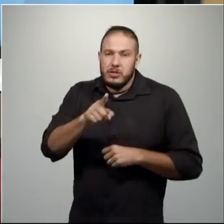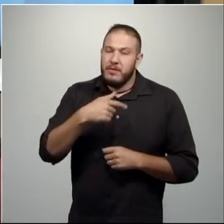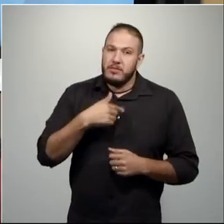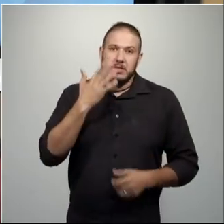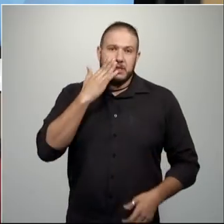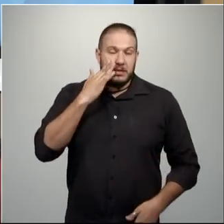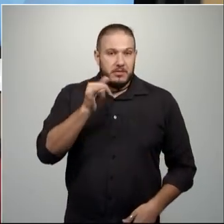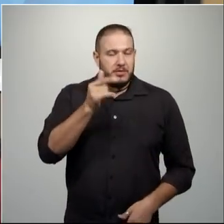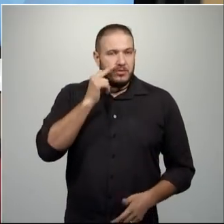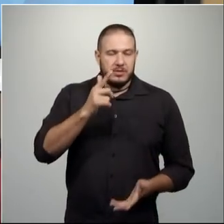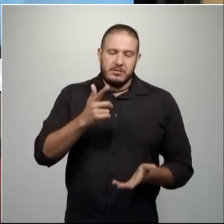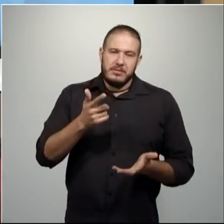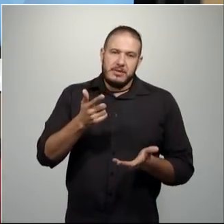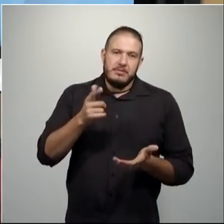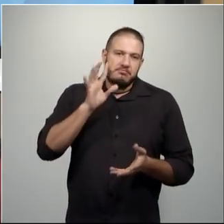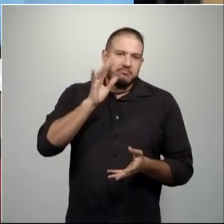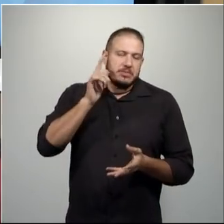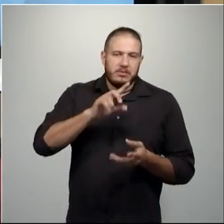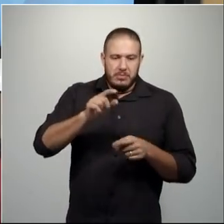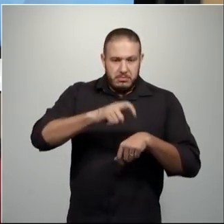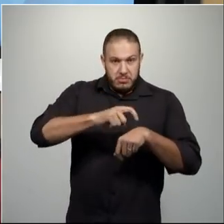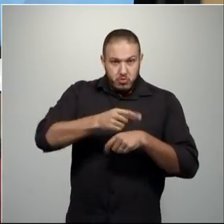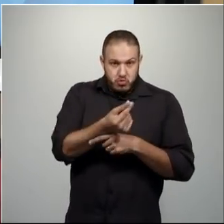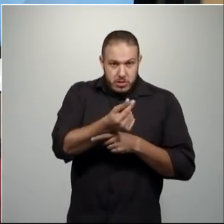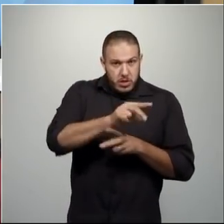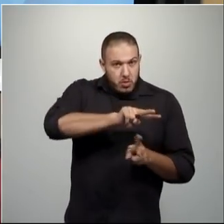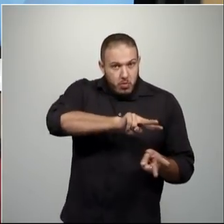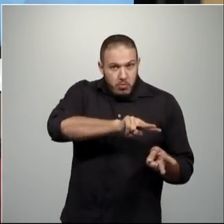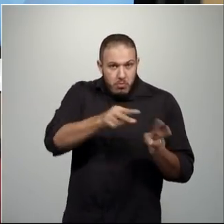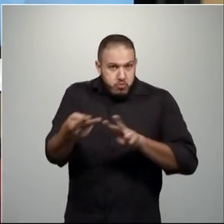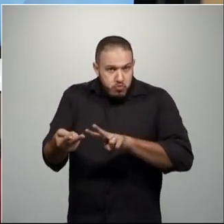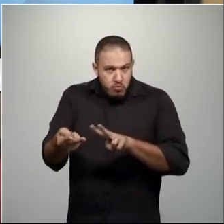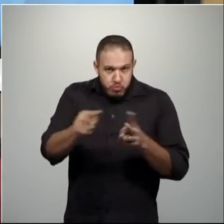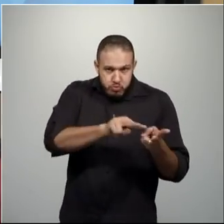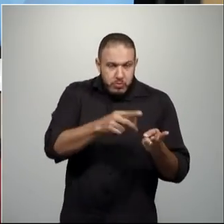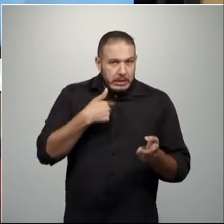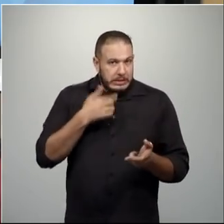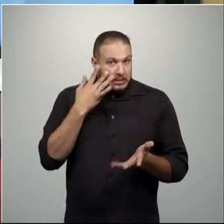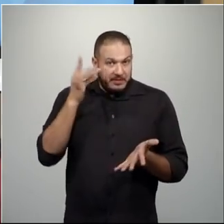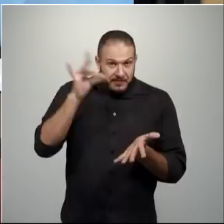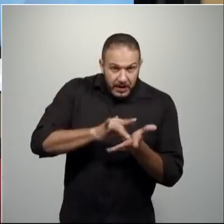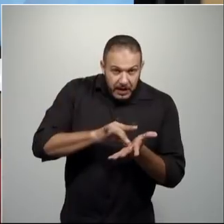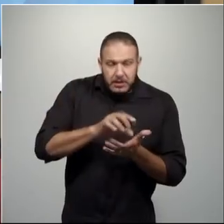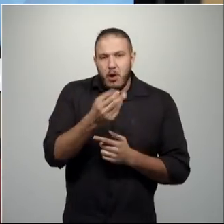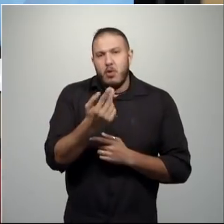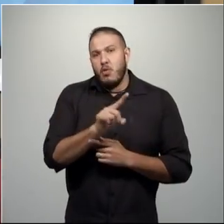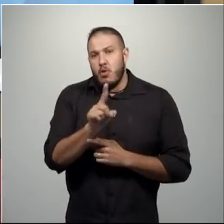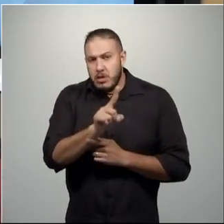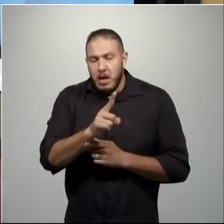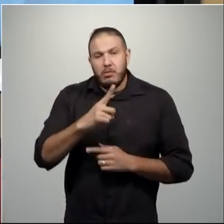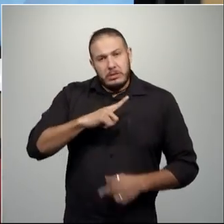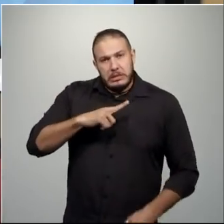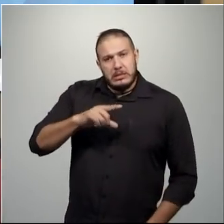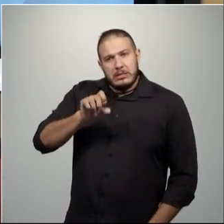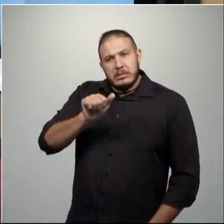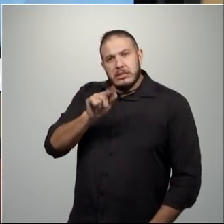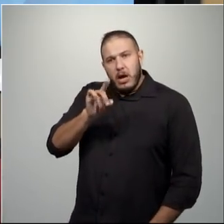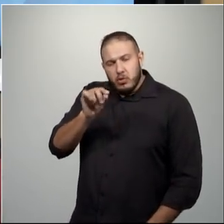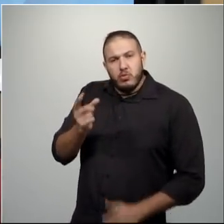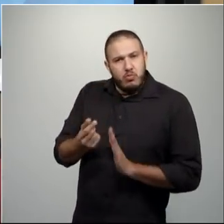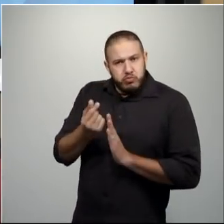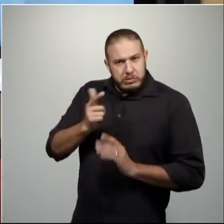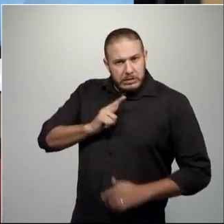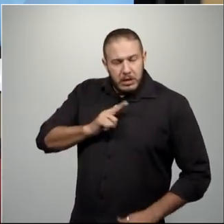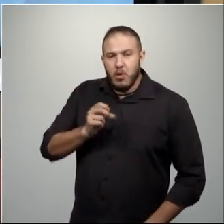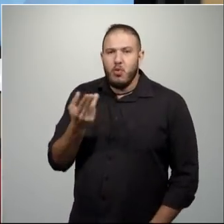traduzir se você se uma transação que aconteceu ela é válida ou não já que tem saldo ou não tem salto ele já